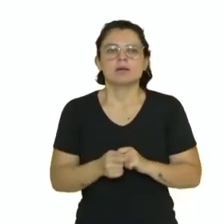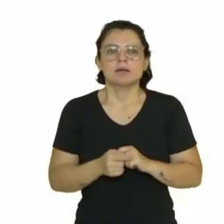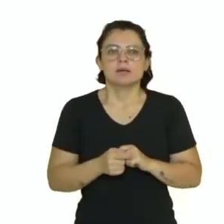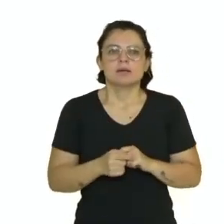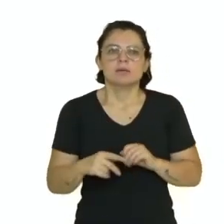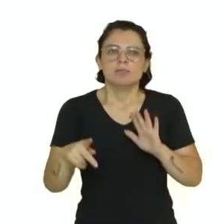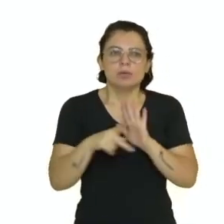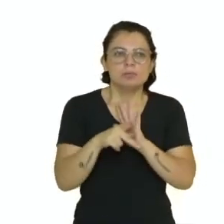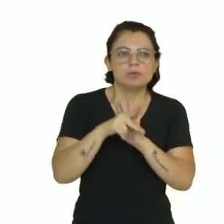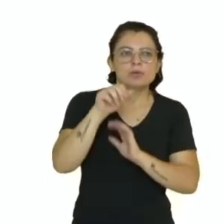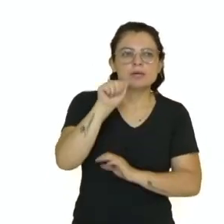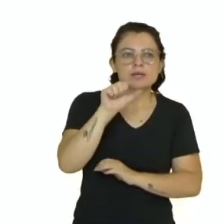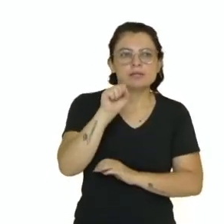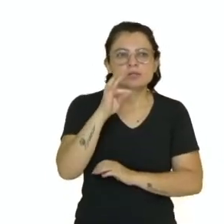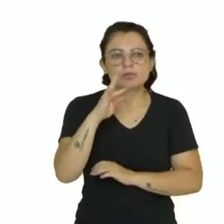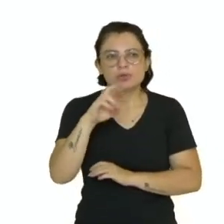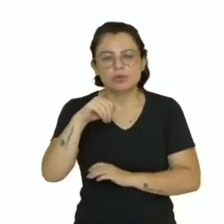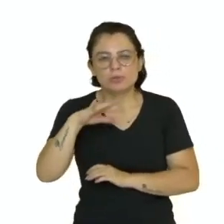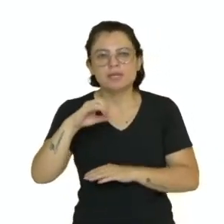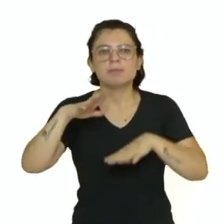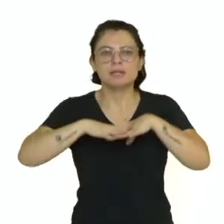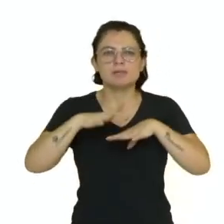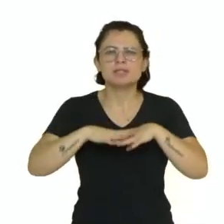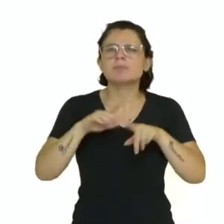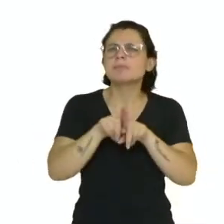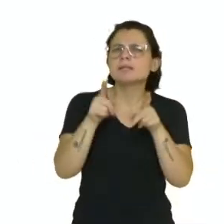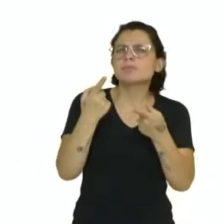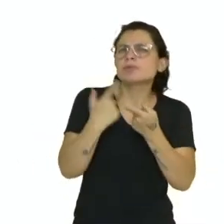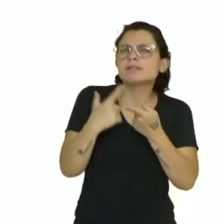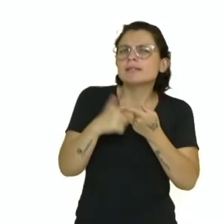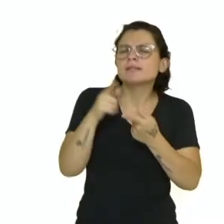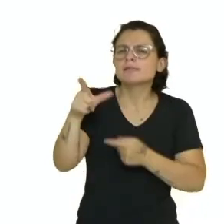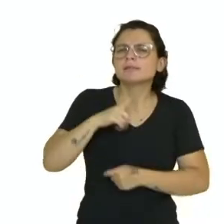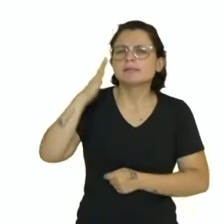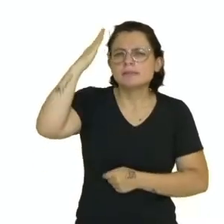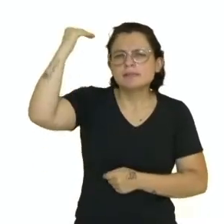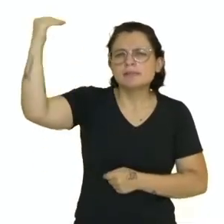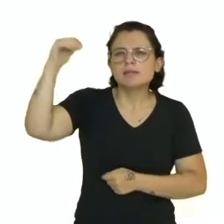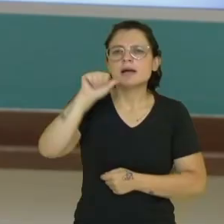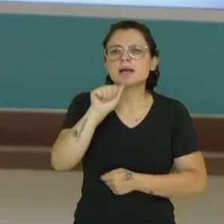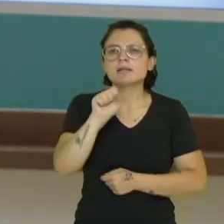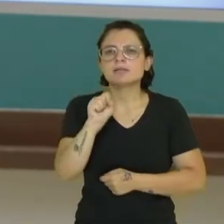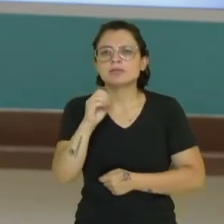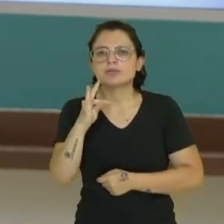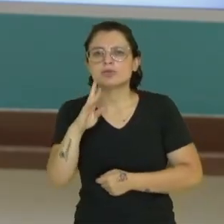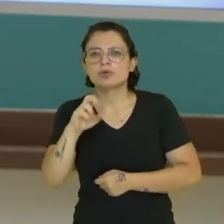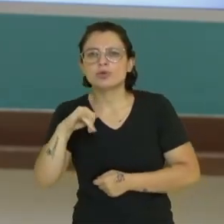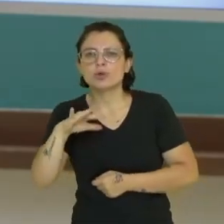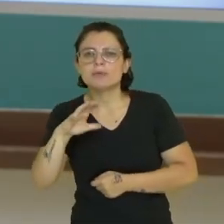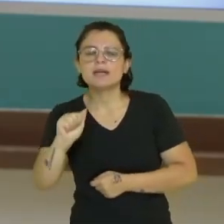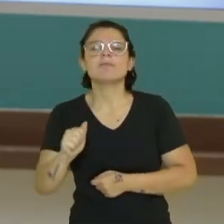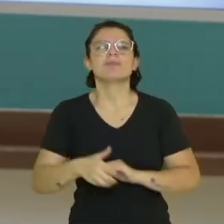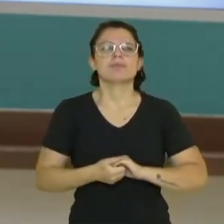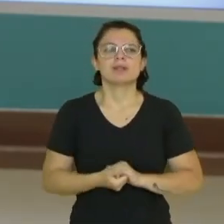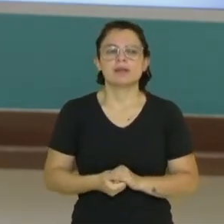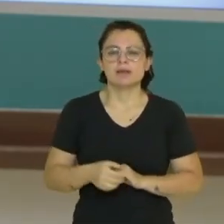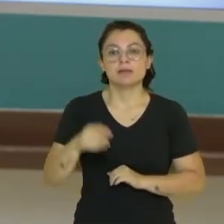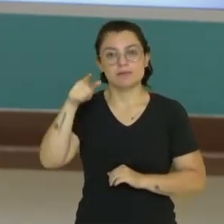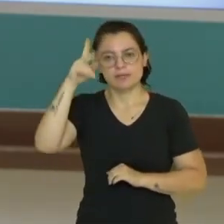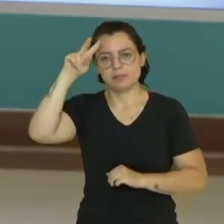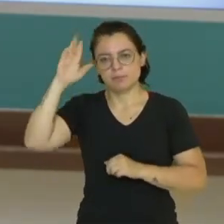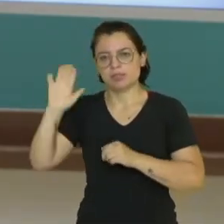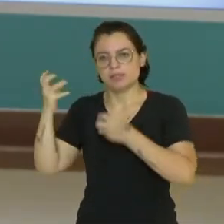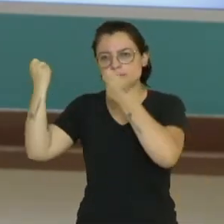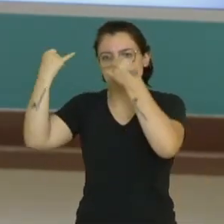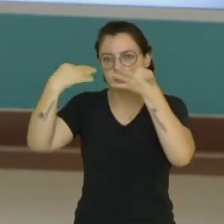como astronomia e matemática. Por que os maias se destacaram no campo da astronomia? Então, vão lembrar do que a gente